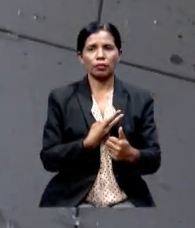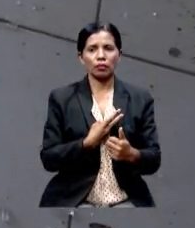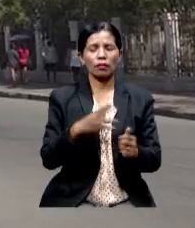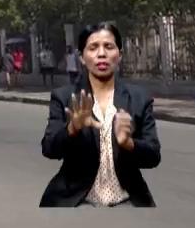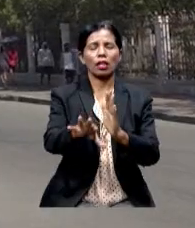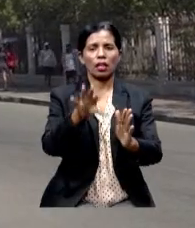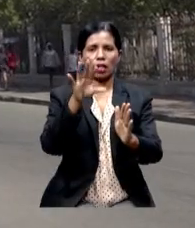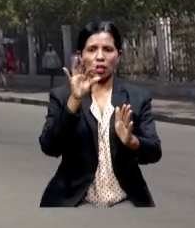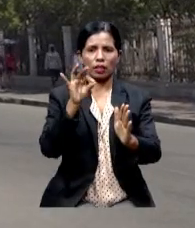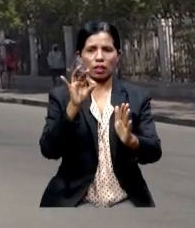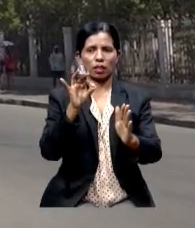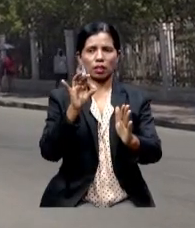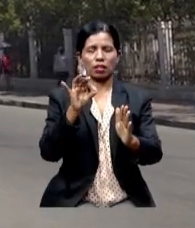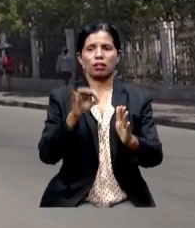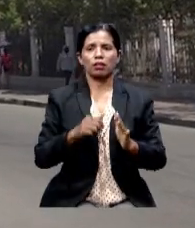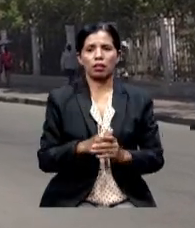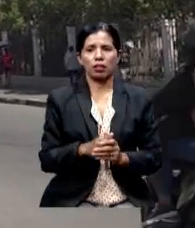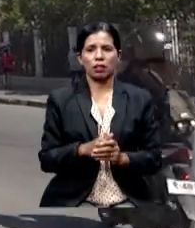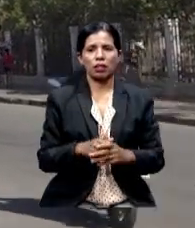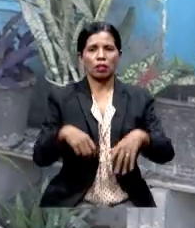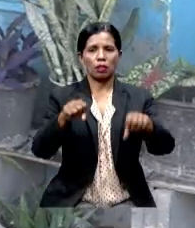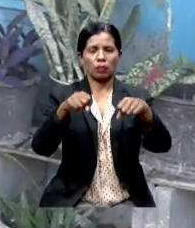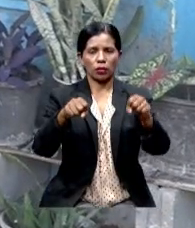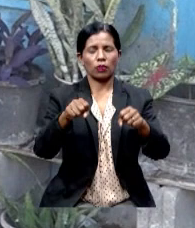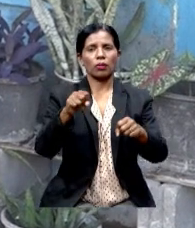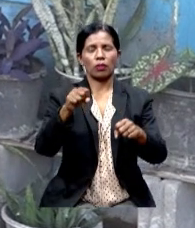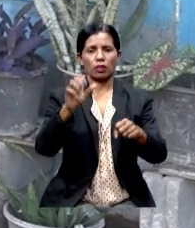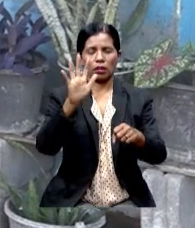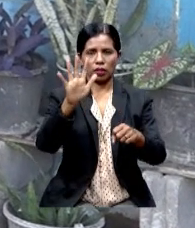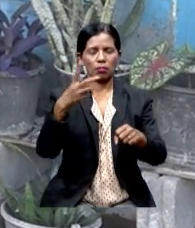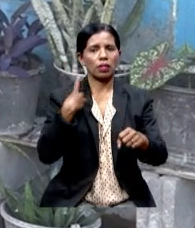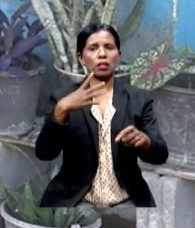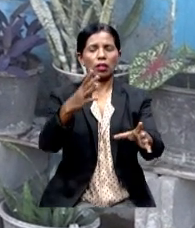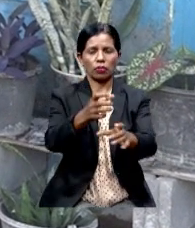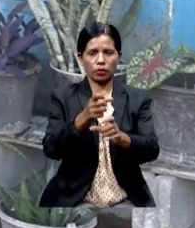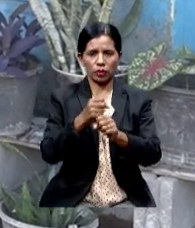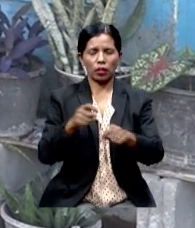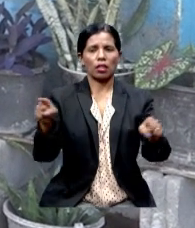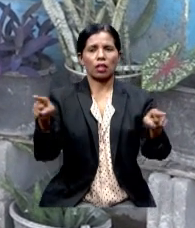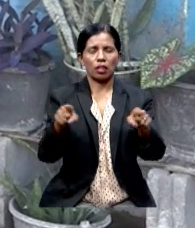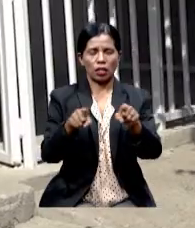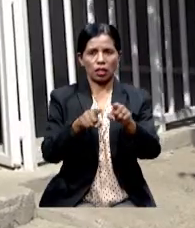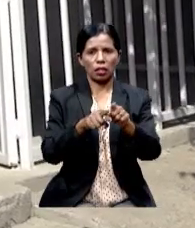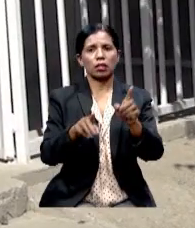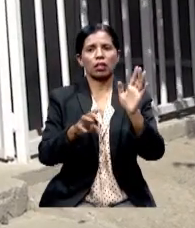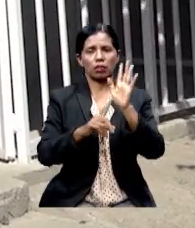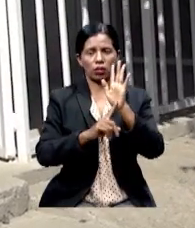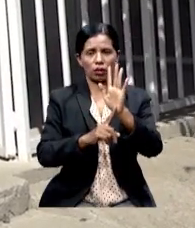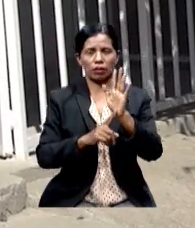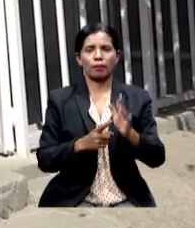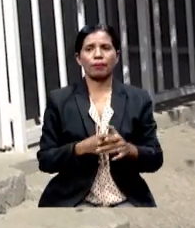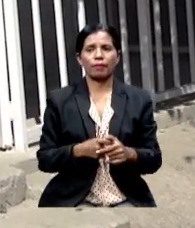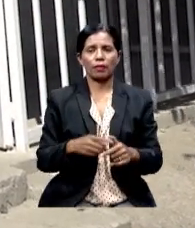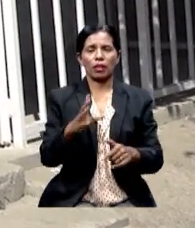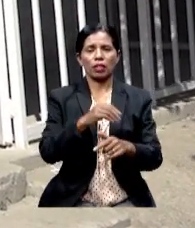retan evidência, Hanesan motorizada Lima, mas que está forte, sai Hanesan evidência. E a